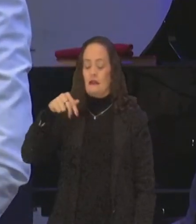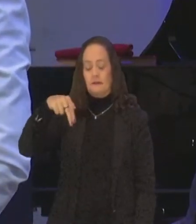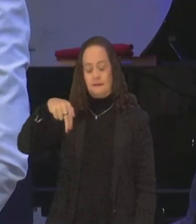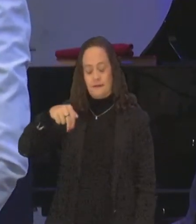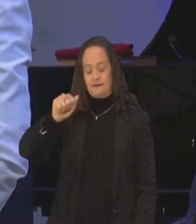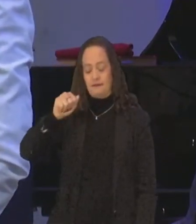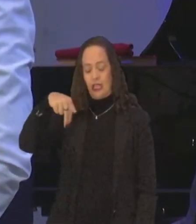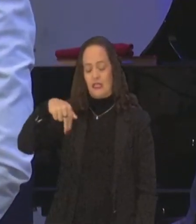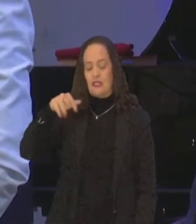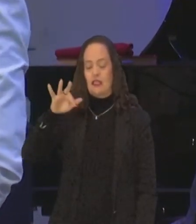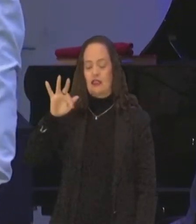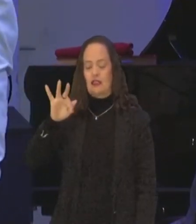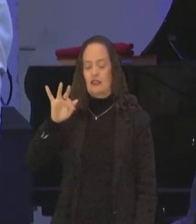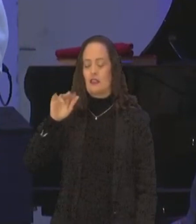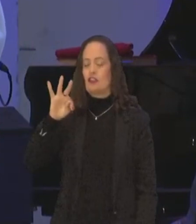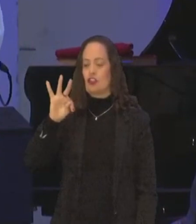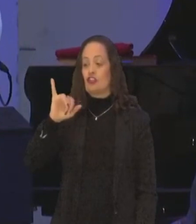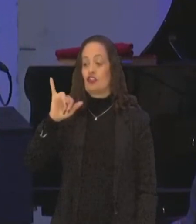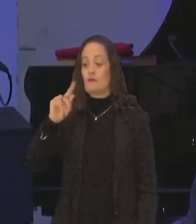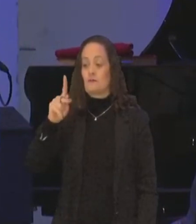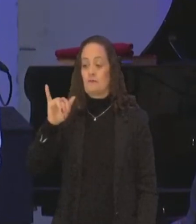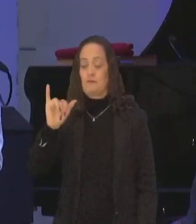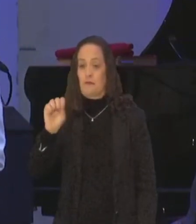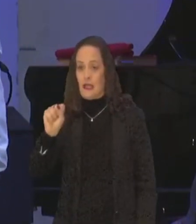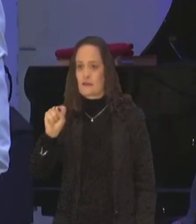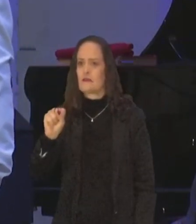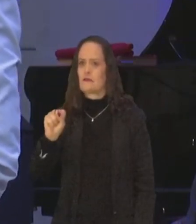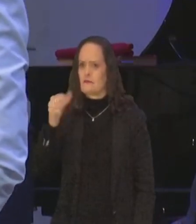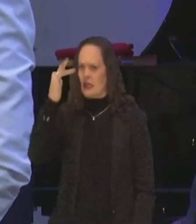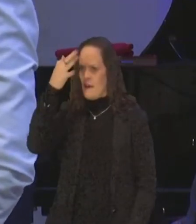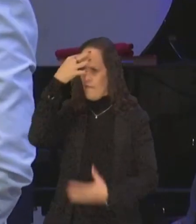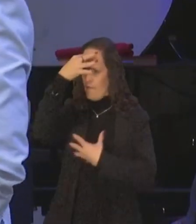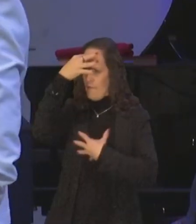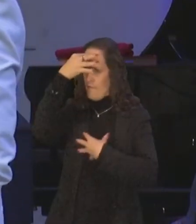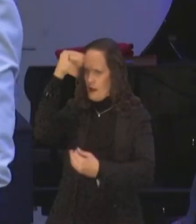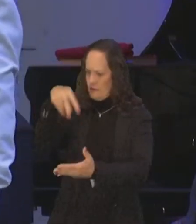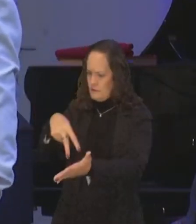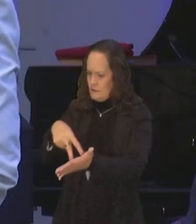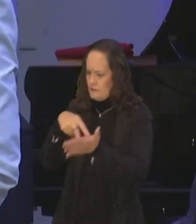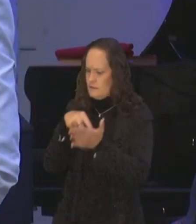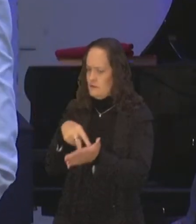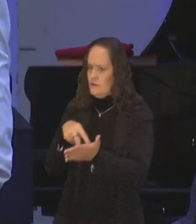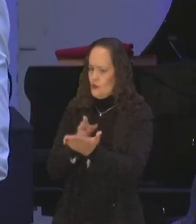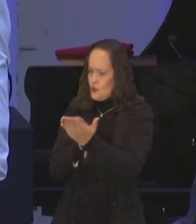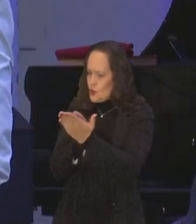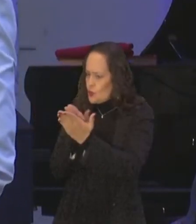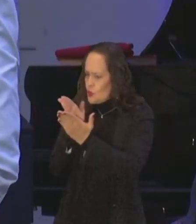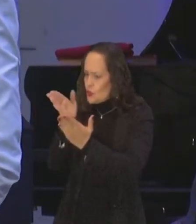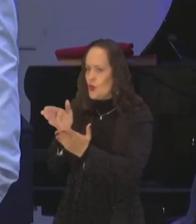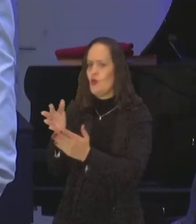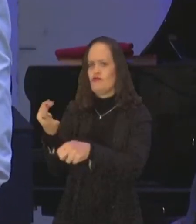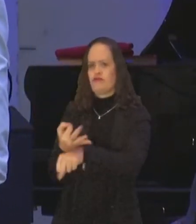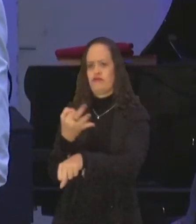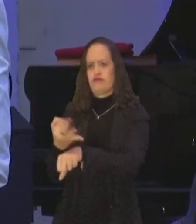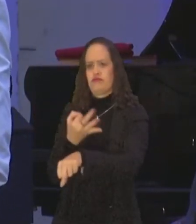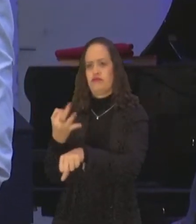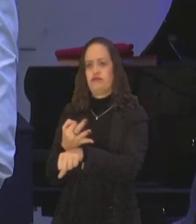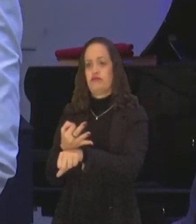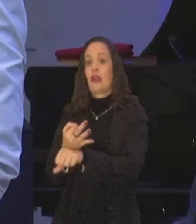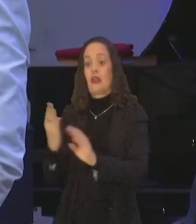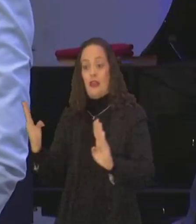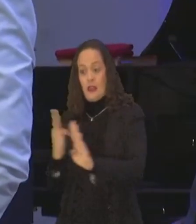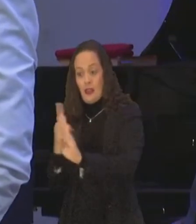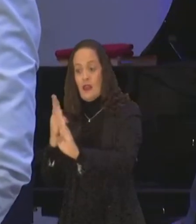que persevera na fé e na fidelidade, na perseverança em tempos de